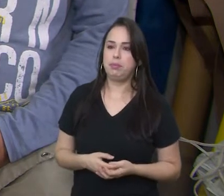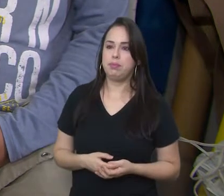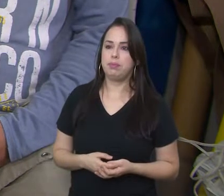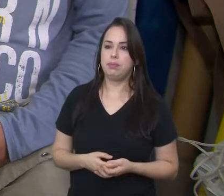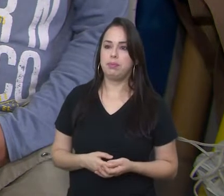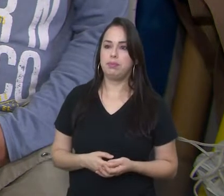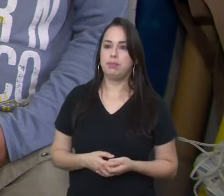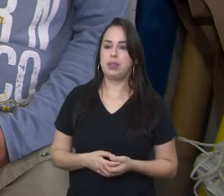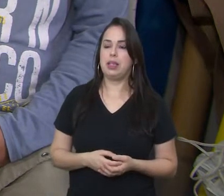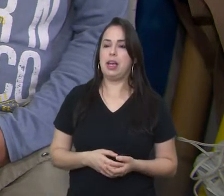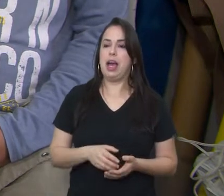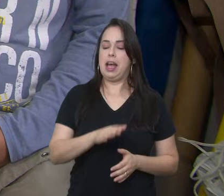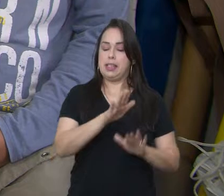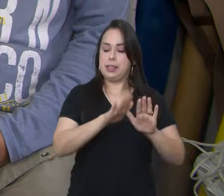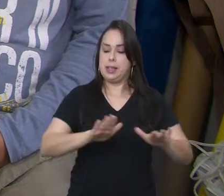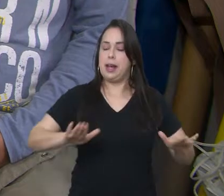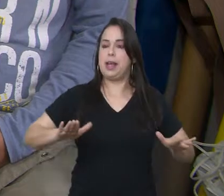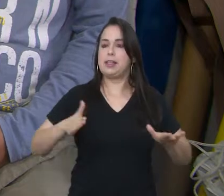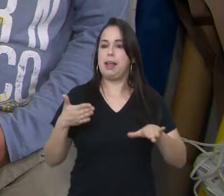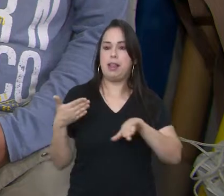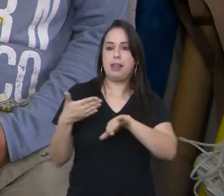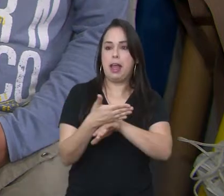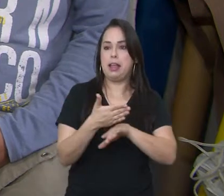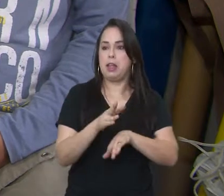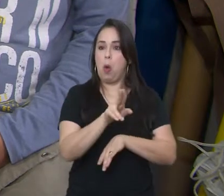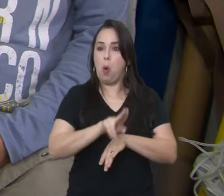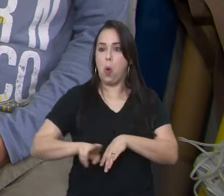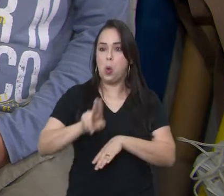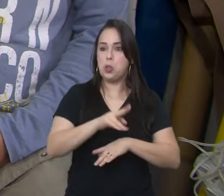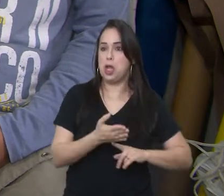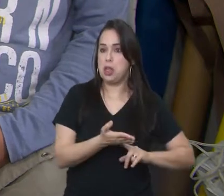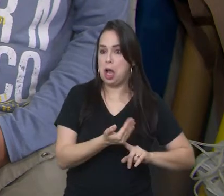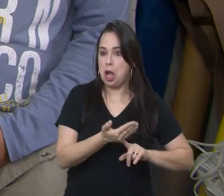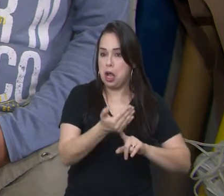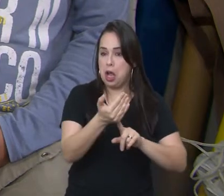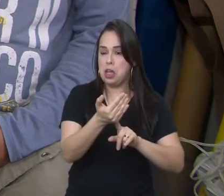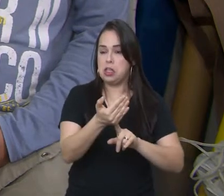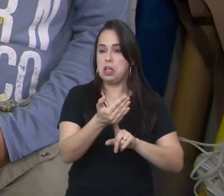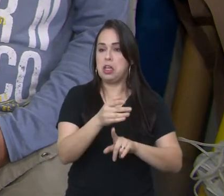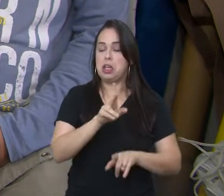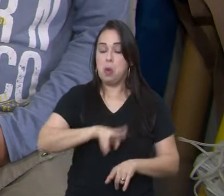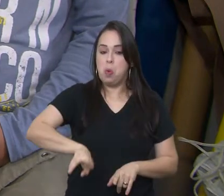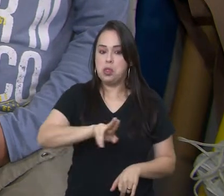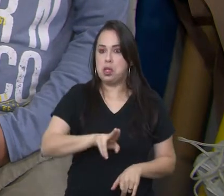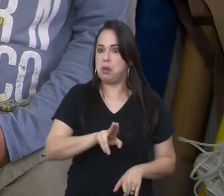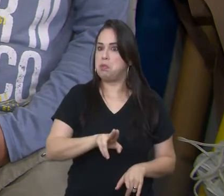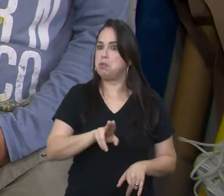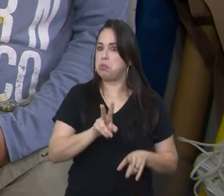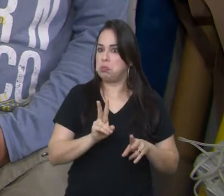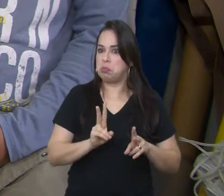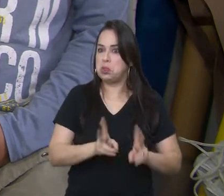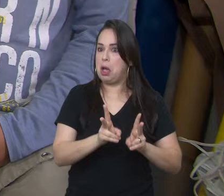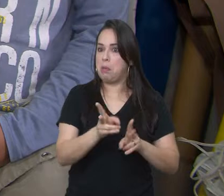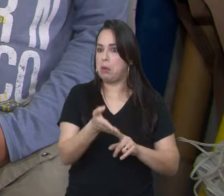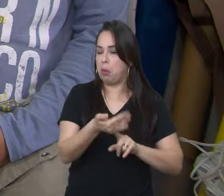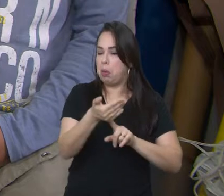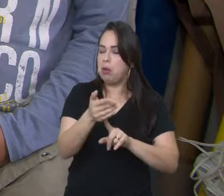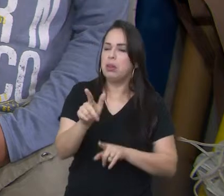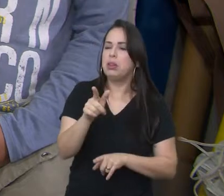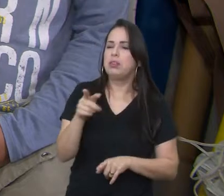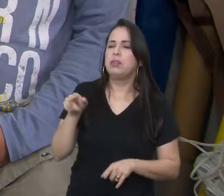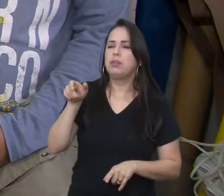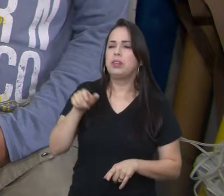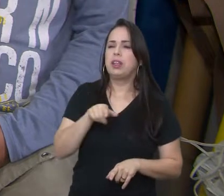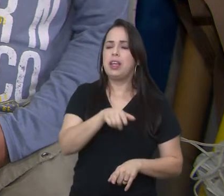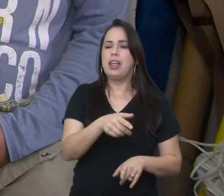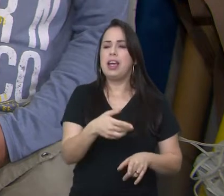com esse acesso à tecnologia, né, que as crianças têm hoje, muito forte, acesso à internet, como que você